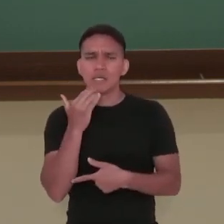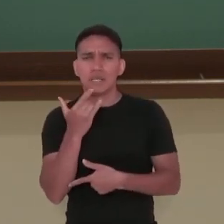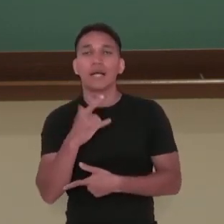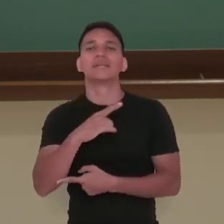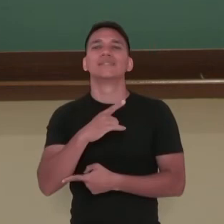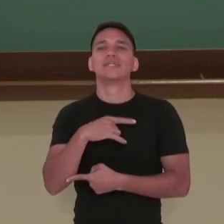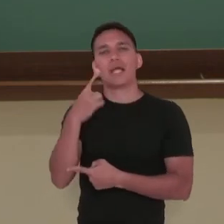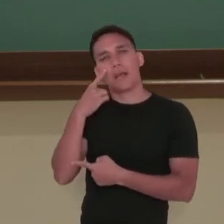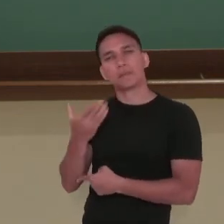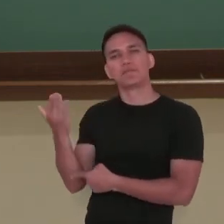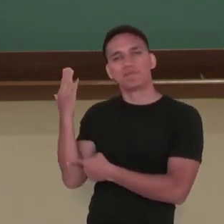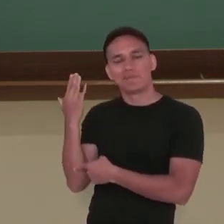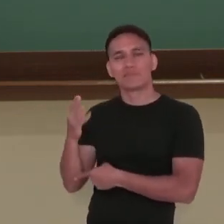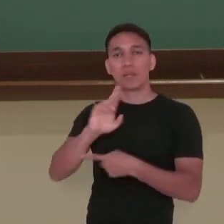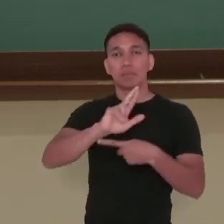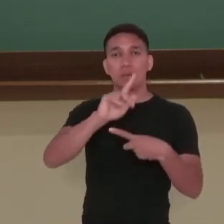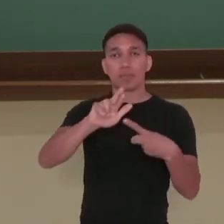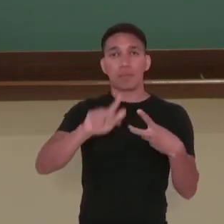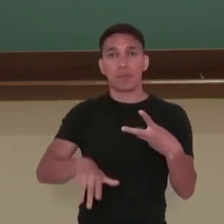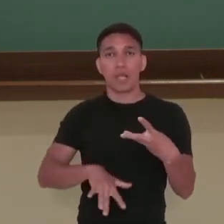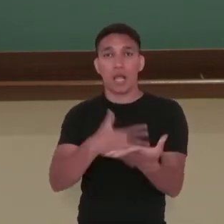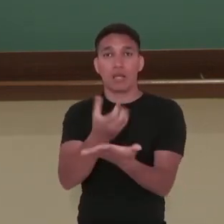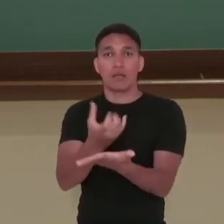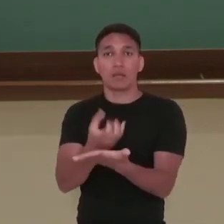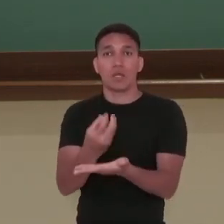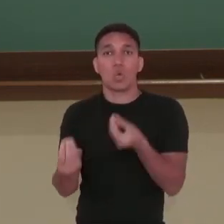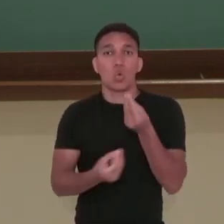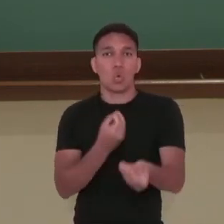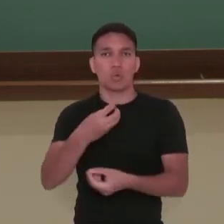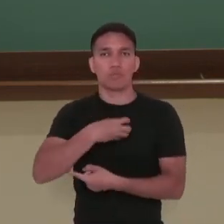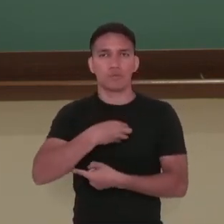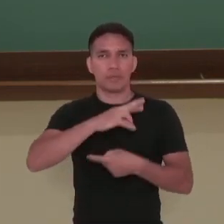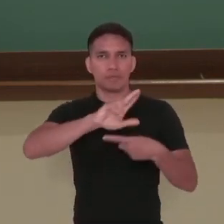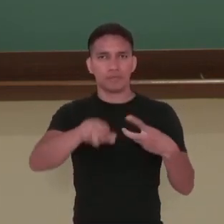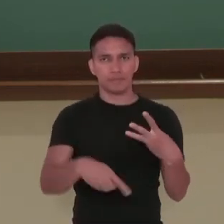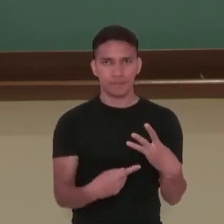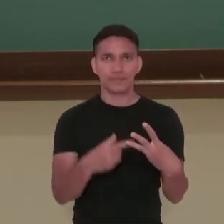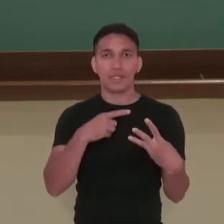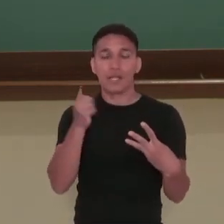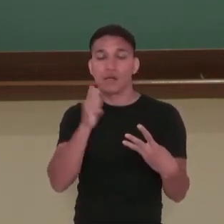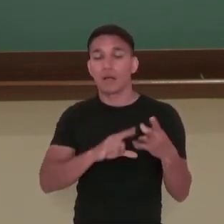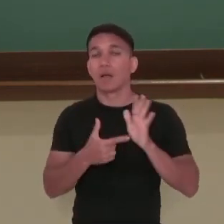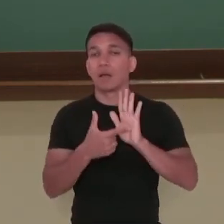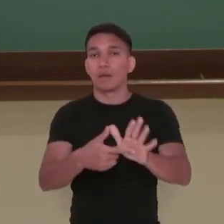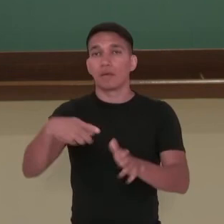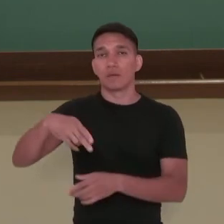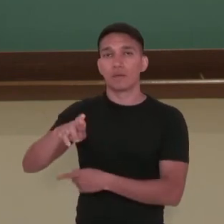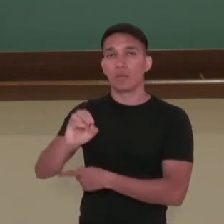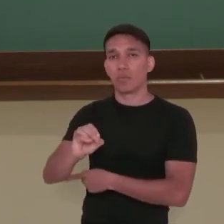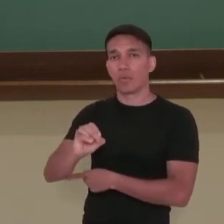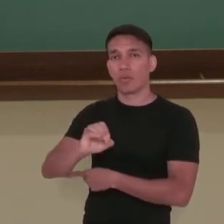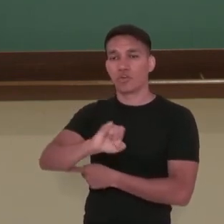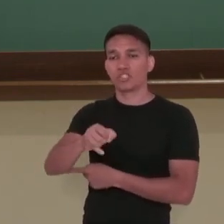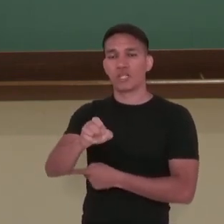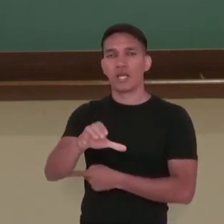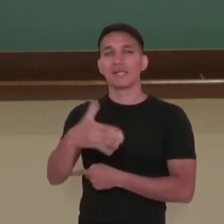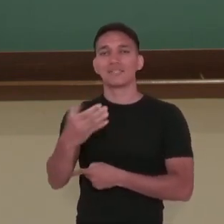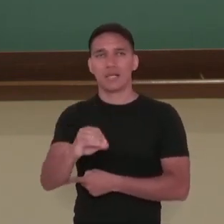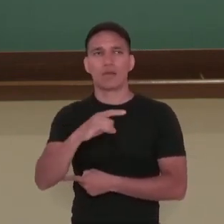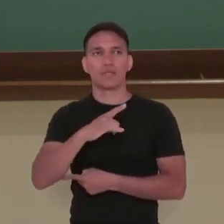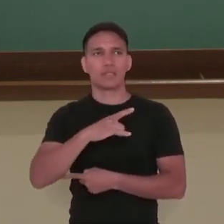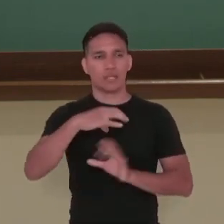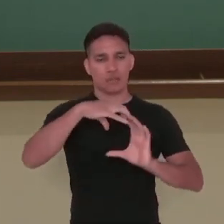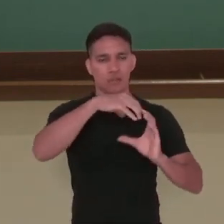você tem aí as projeções cartográficas, e das projeções cartográficas você tem a projeção cilíndrica, a plana